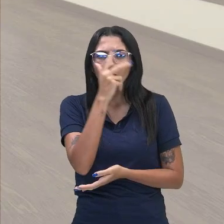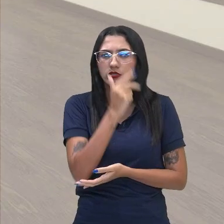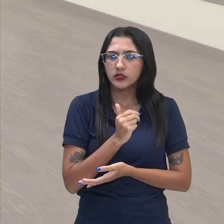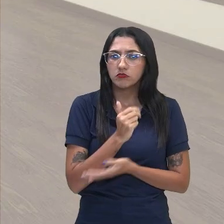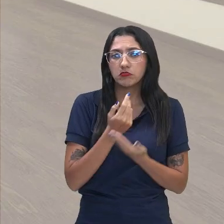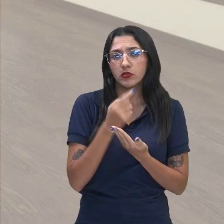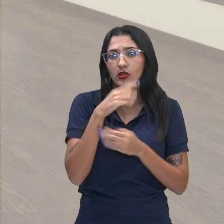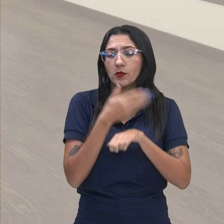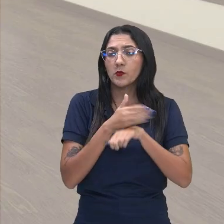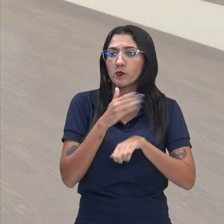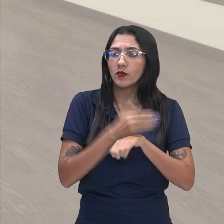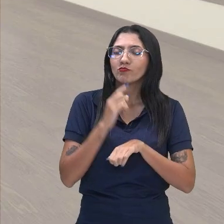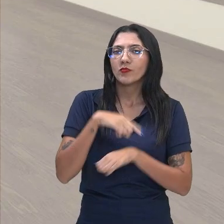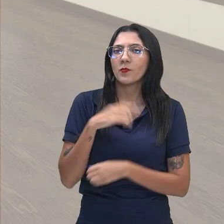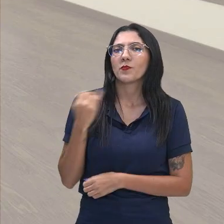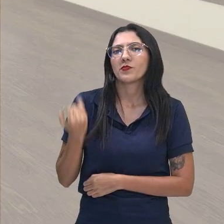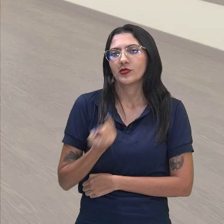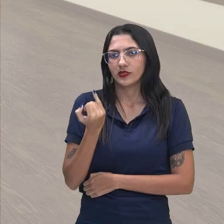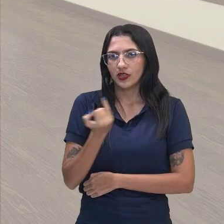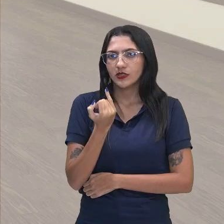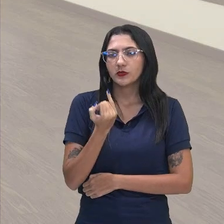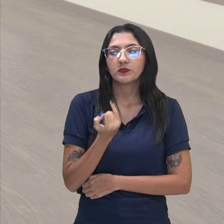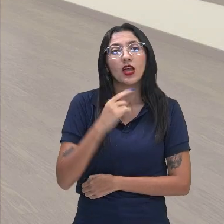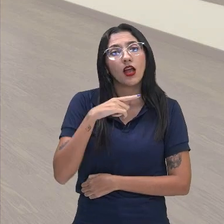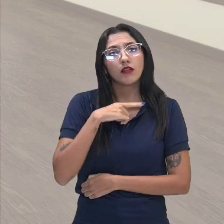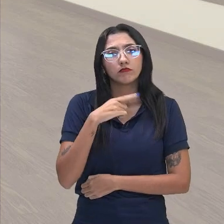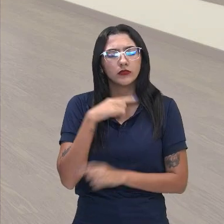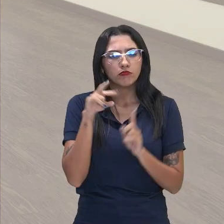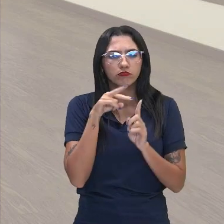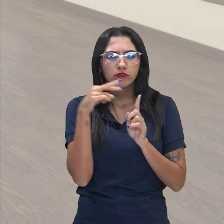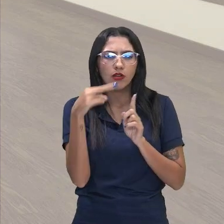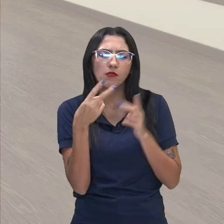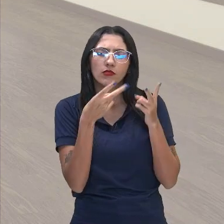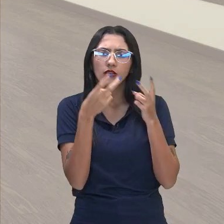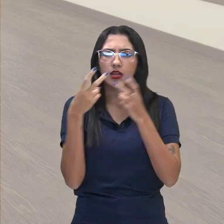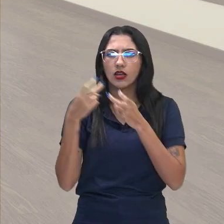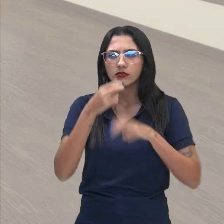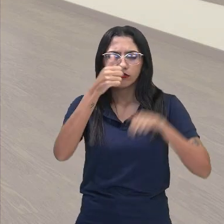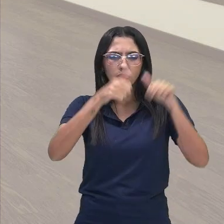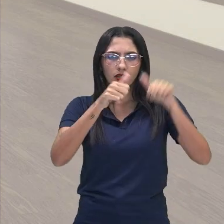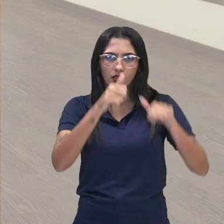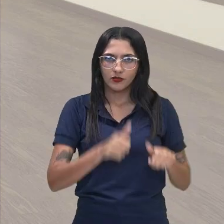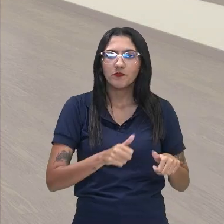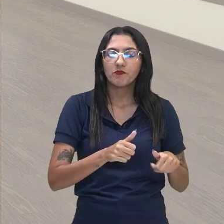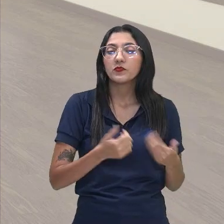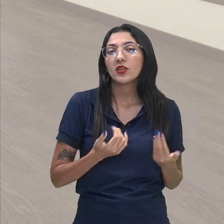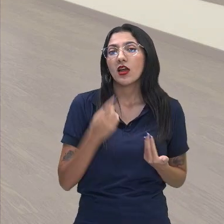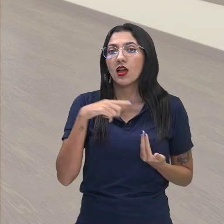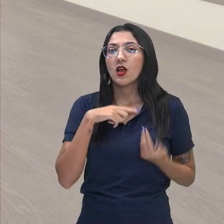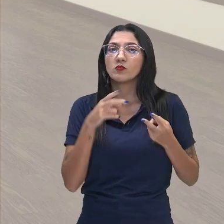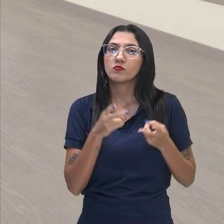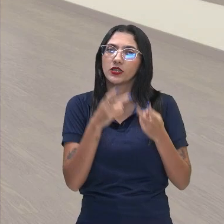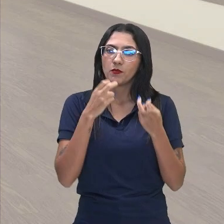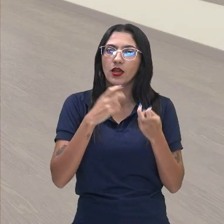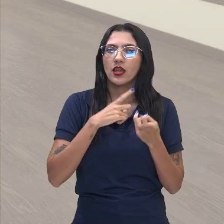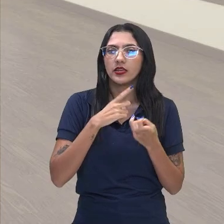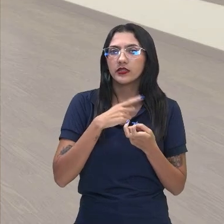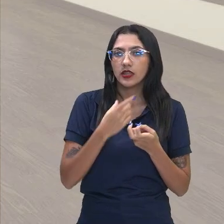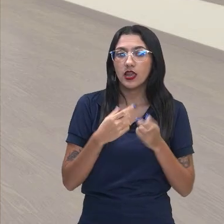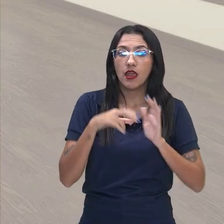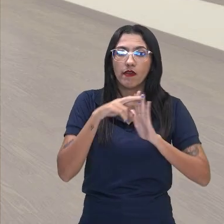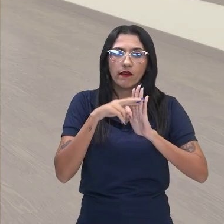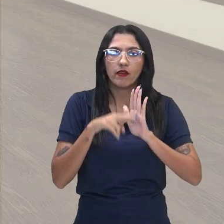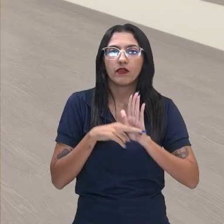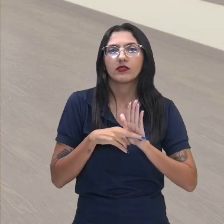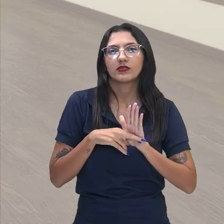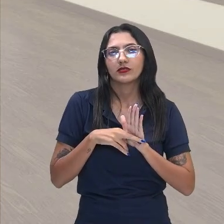muito importante, porque traz esse olhar da análise. E assim a gente vai perceber que existem princípios do